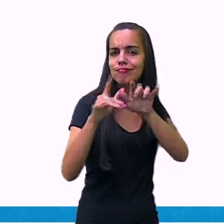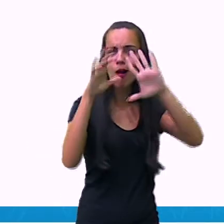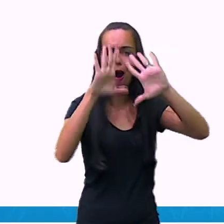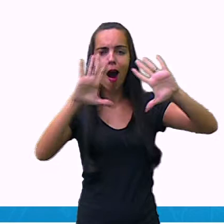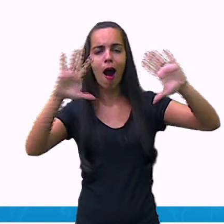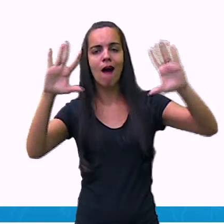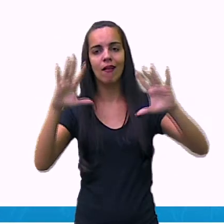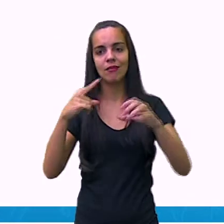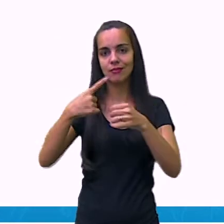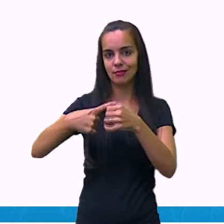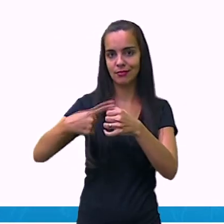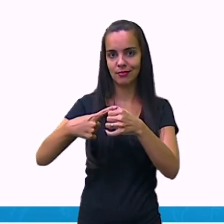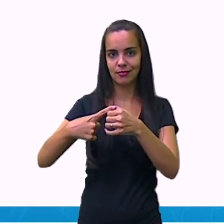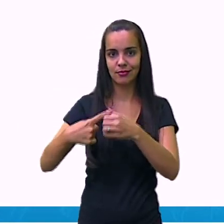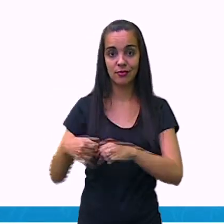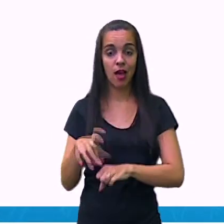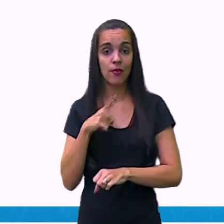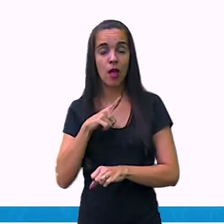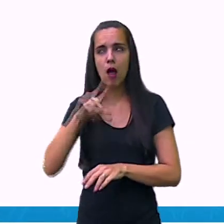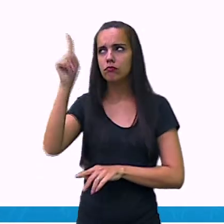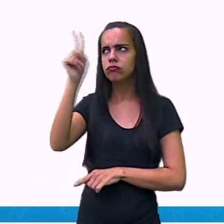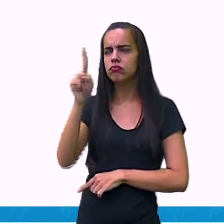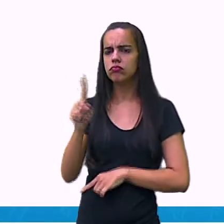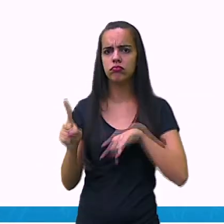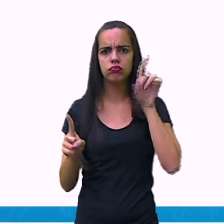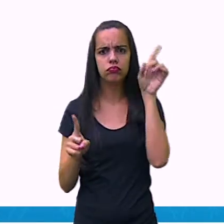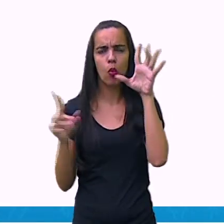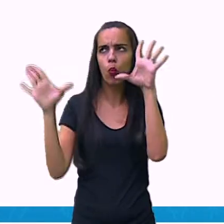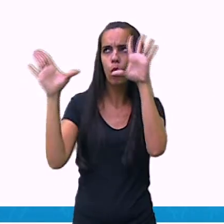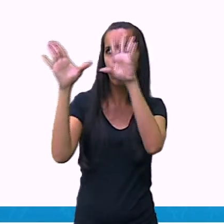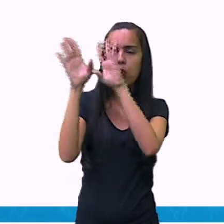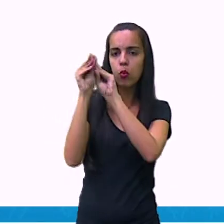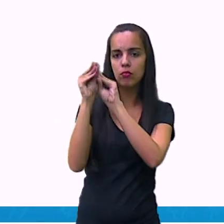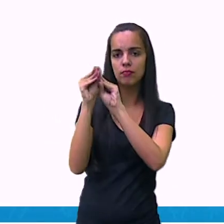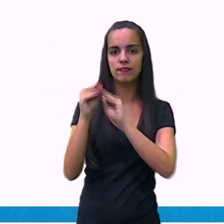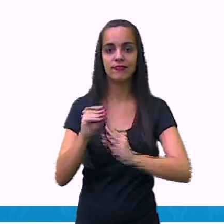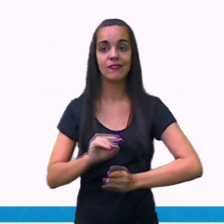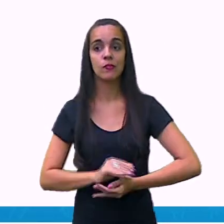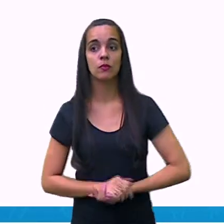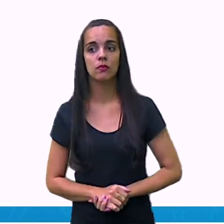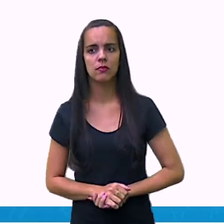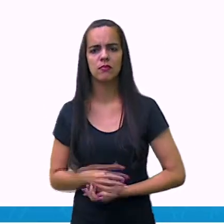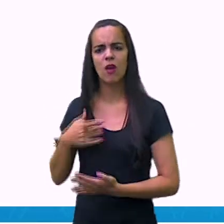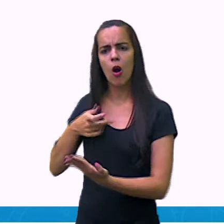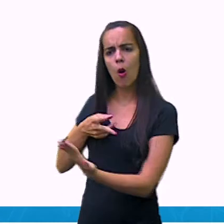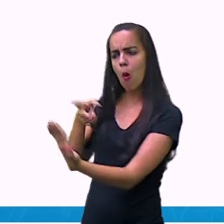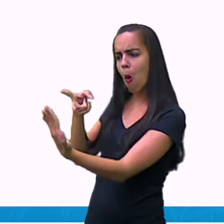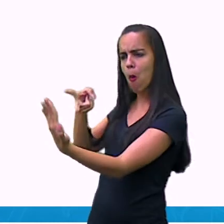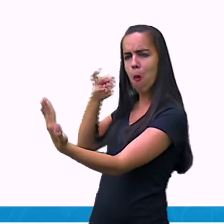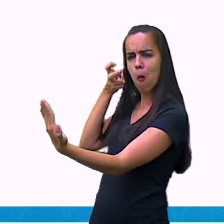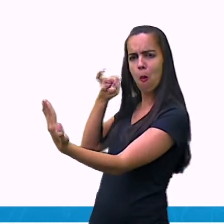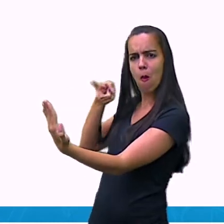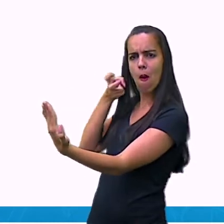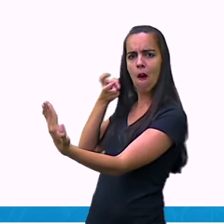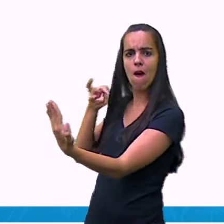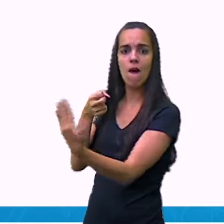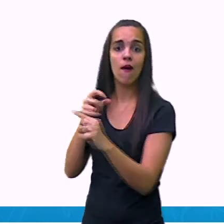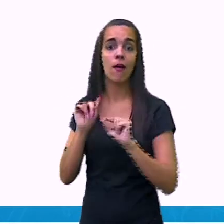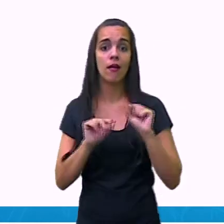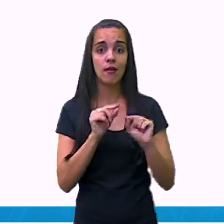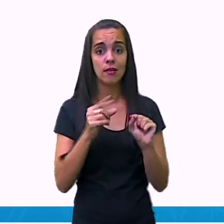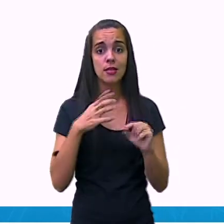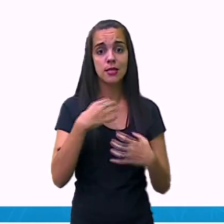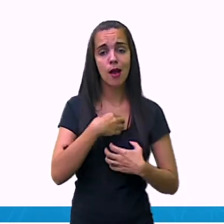cidade. Relampejou durante a noite. E conotação? Já